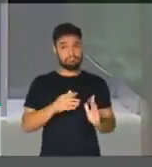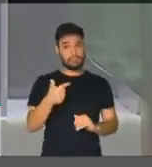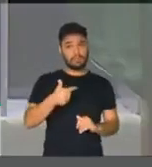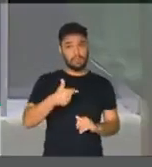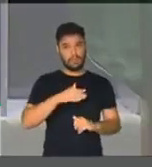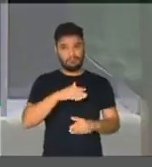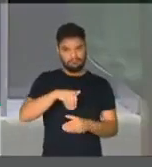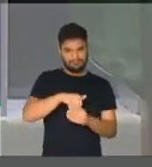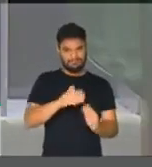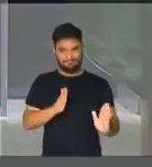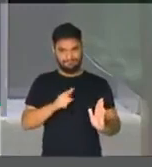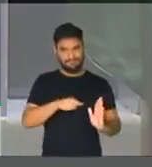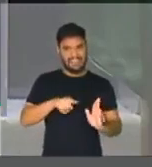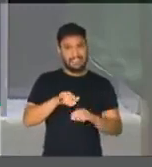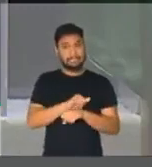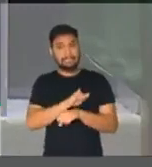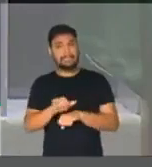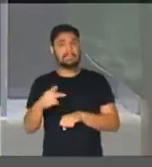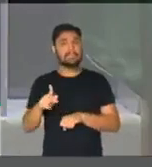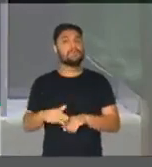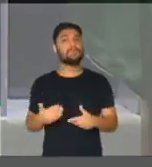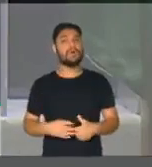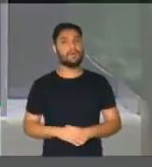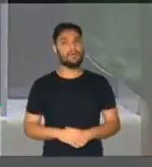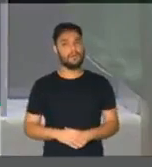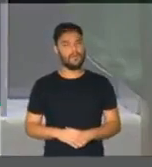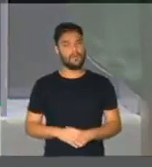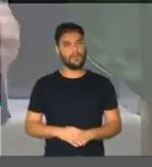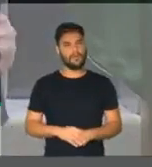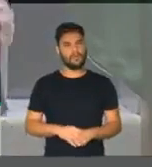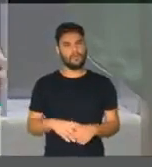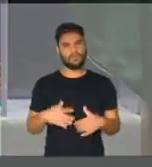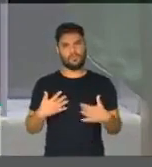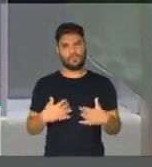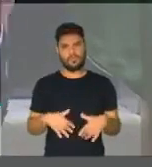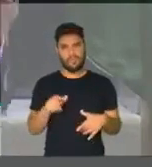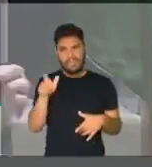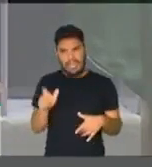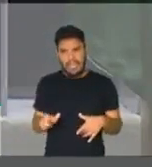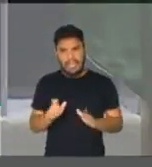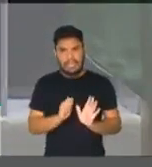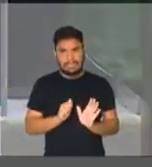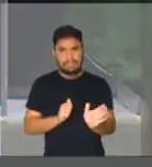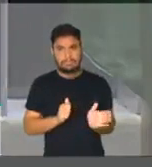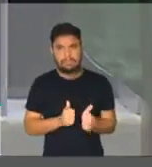turno, que foi uma estratégia de esconder ao